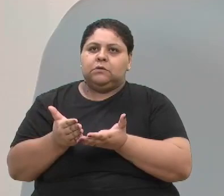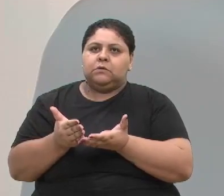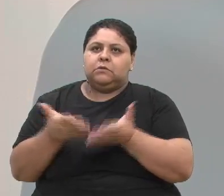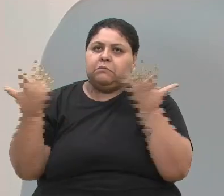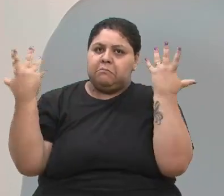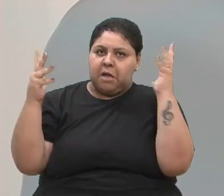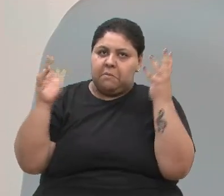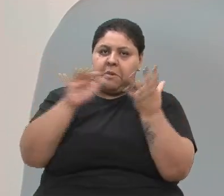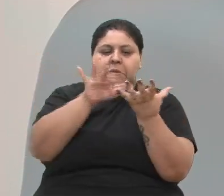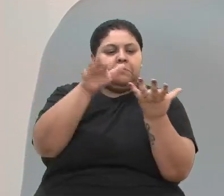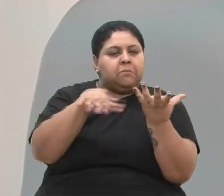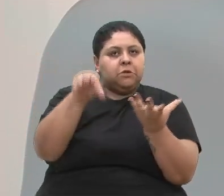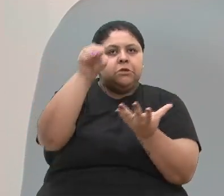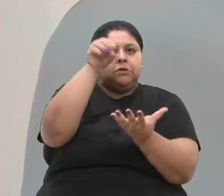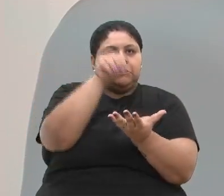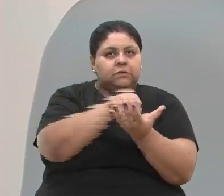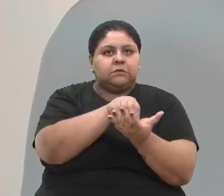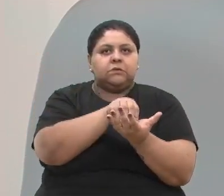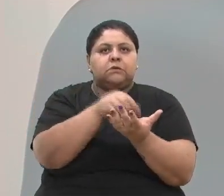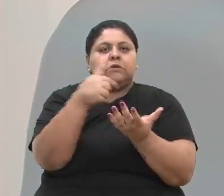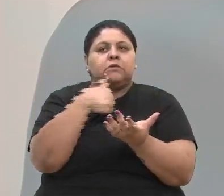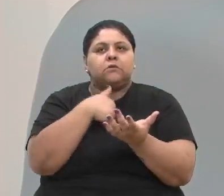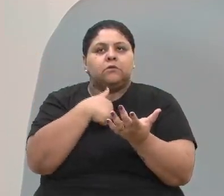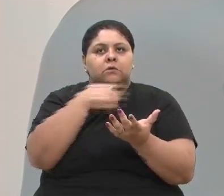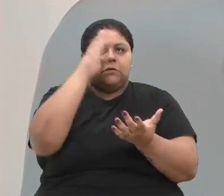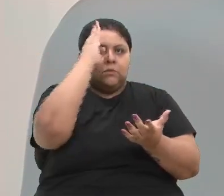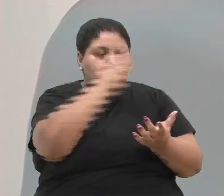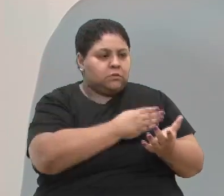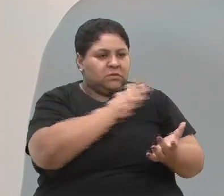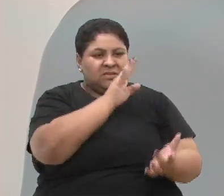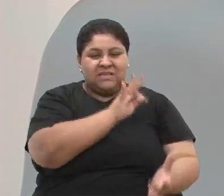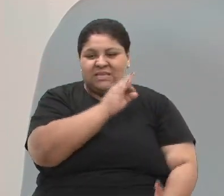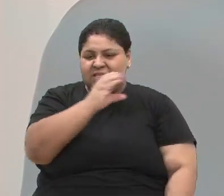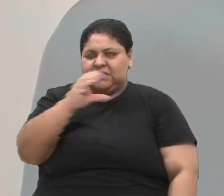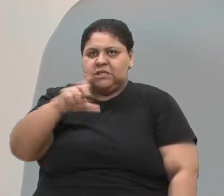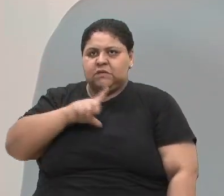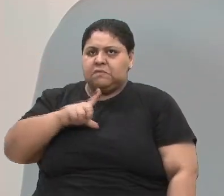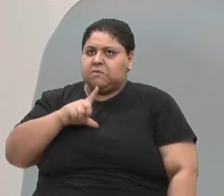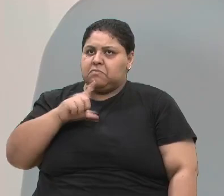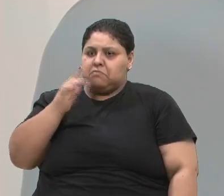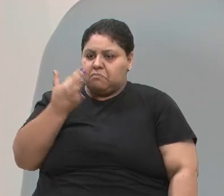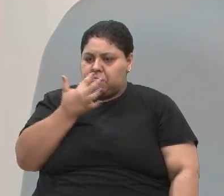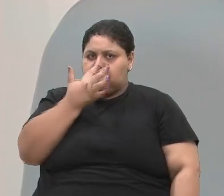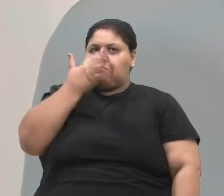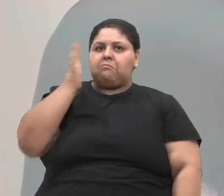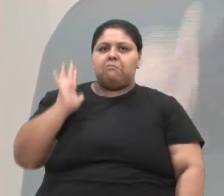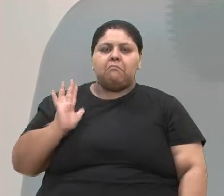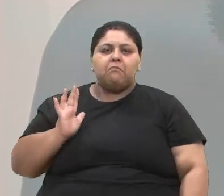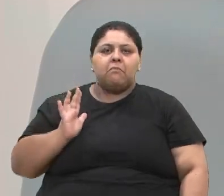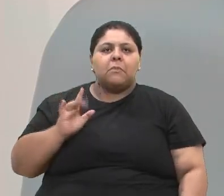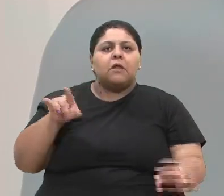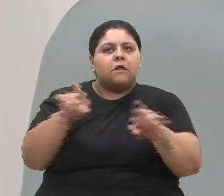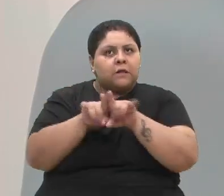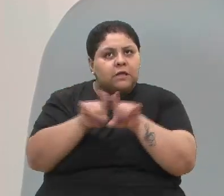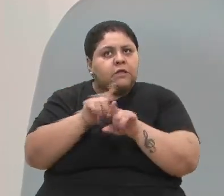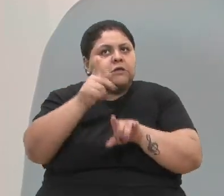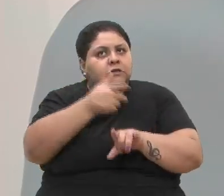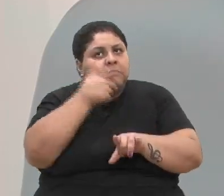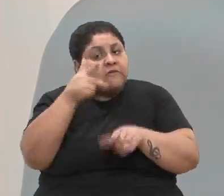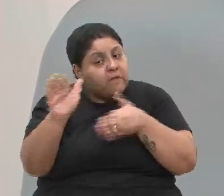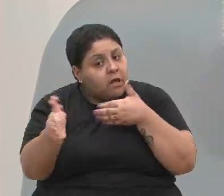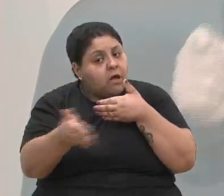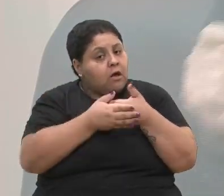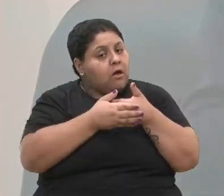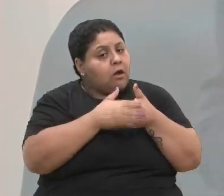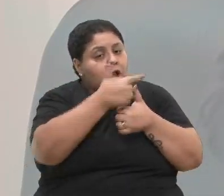parabéns à Codeca. Eu me dirijo muito ao DCC, porque eu tenho muita admiração pelo DCC, que também falavam em fechar,